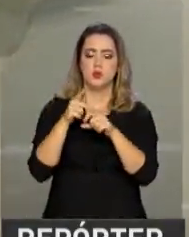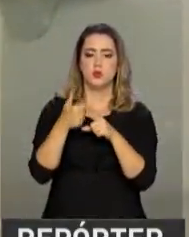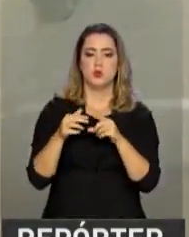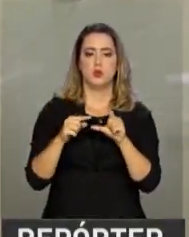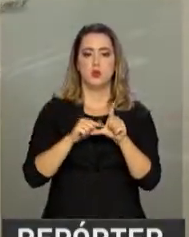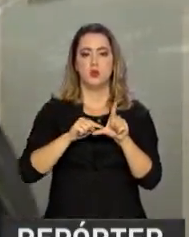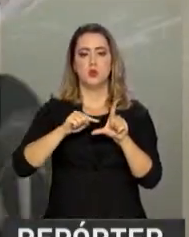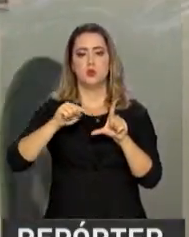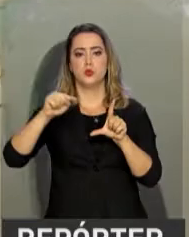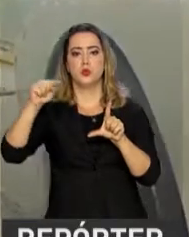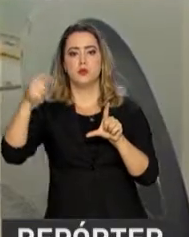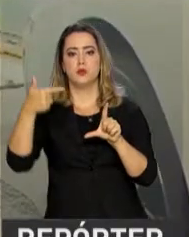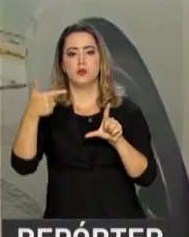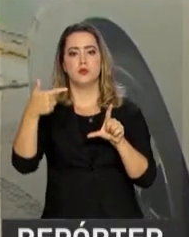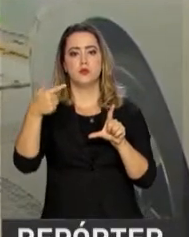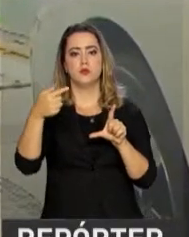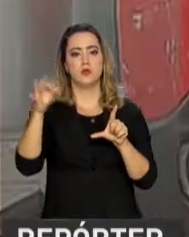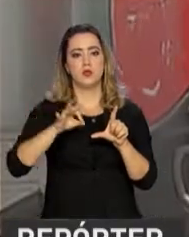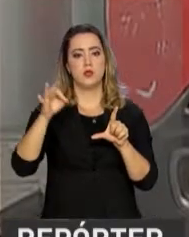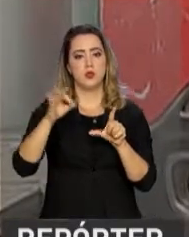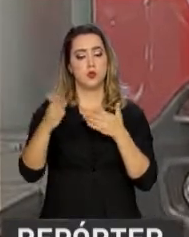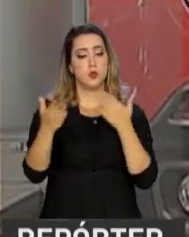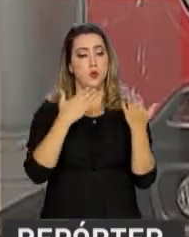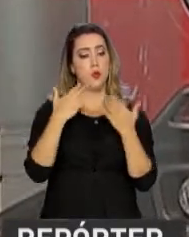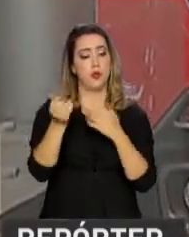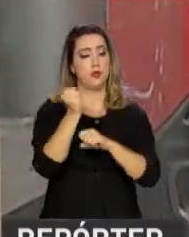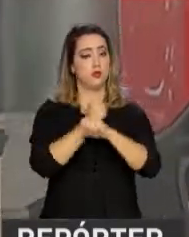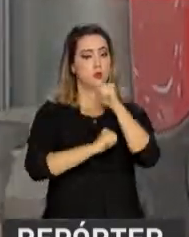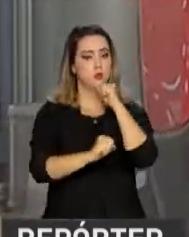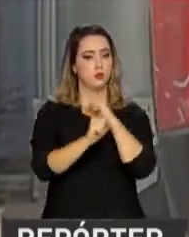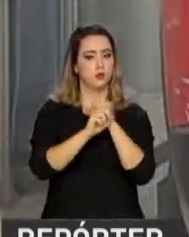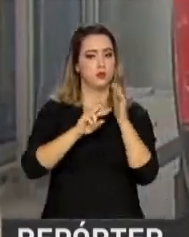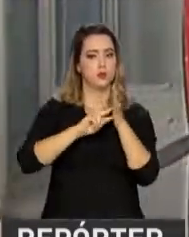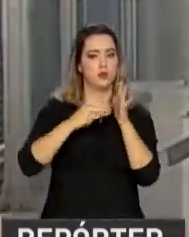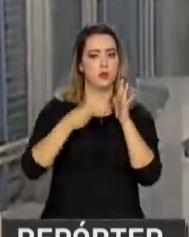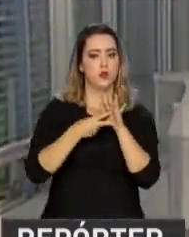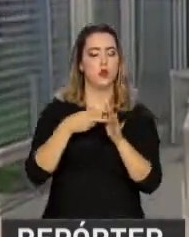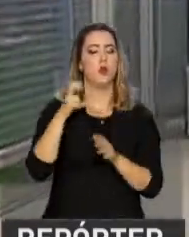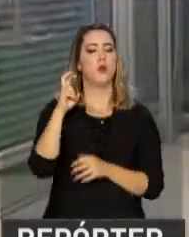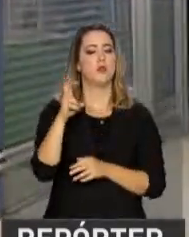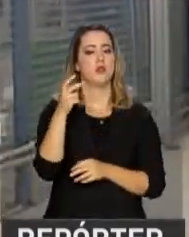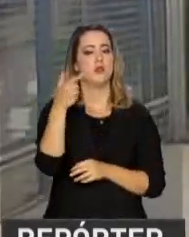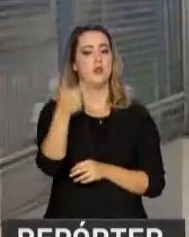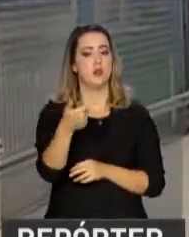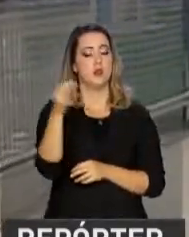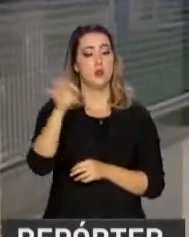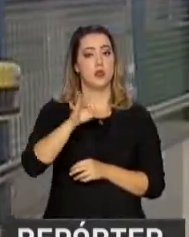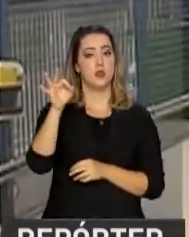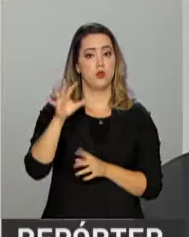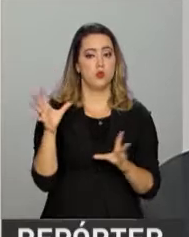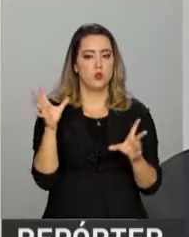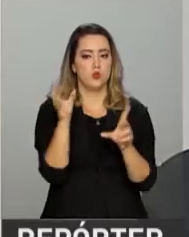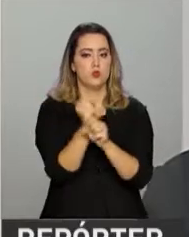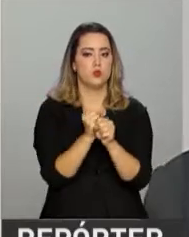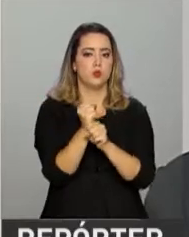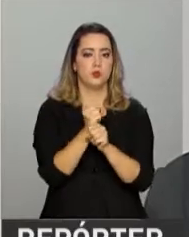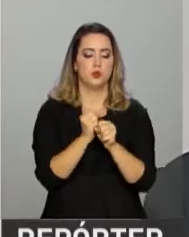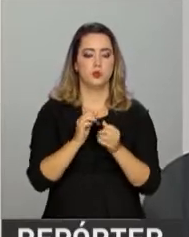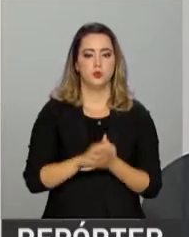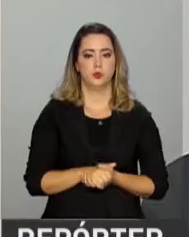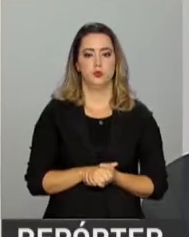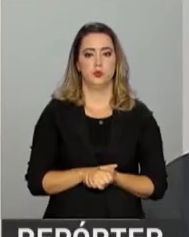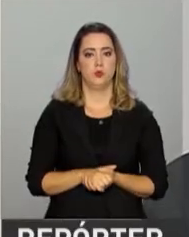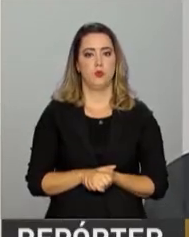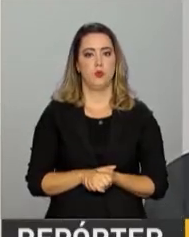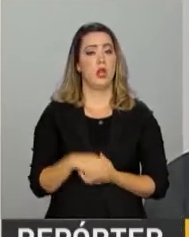cento se comparada a 2016 o que representa um aumento de mais de 52 por cento no acumulado do ano os dados automóveis são